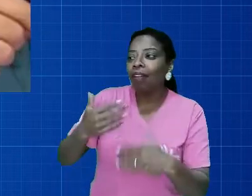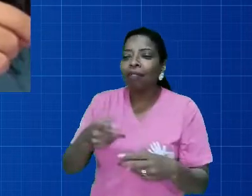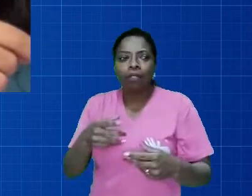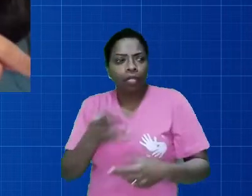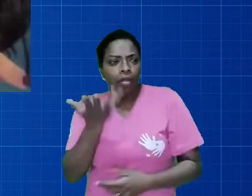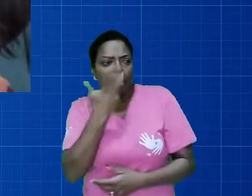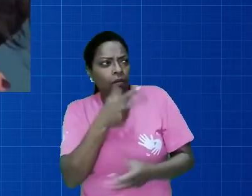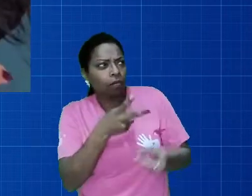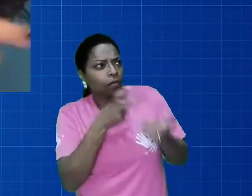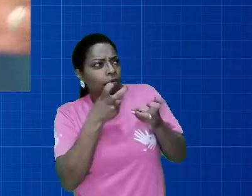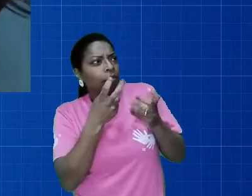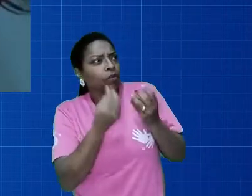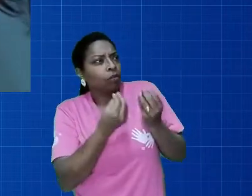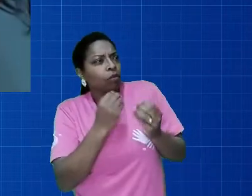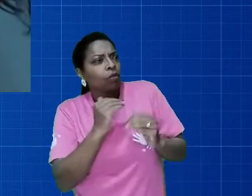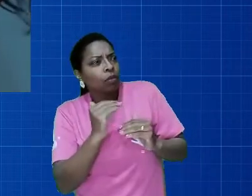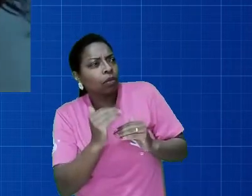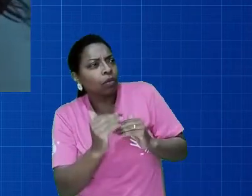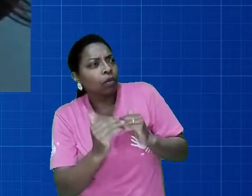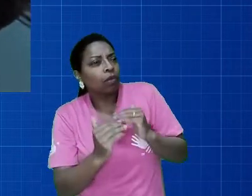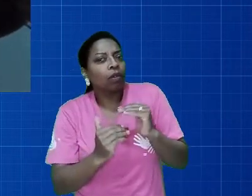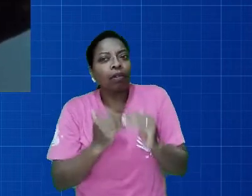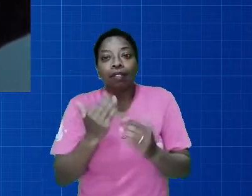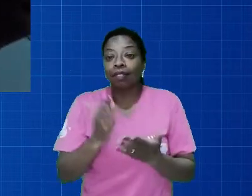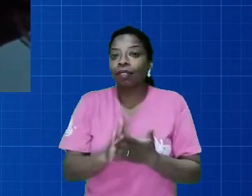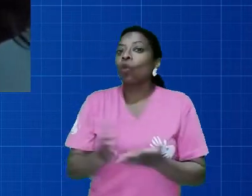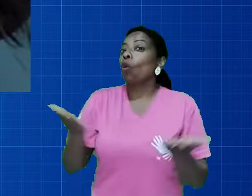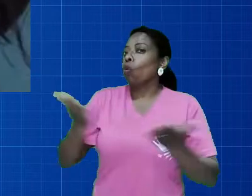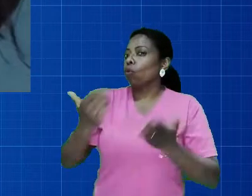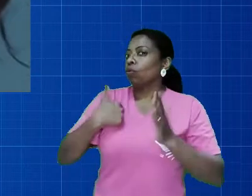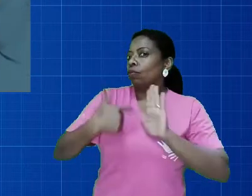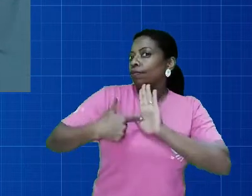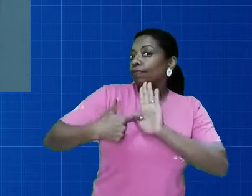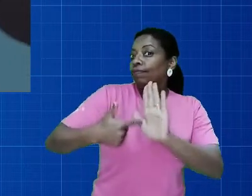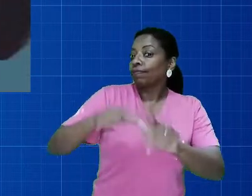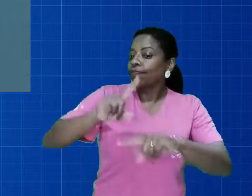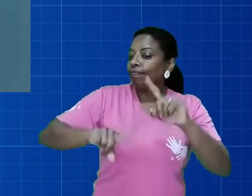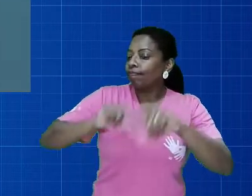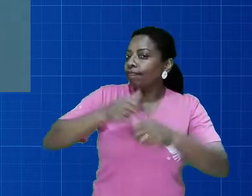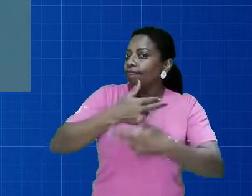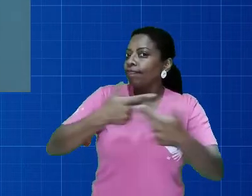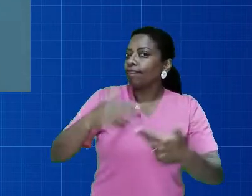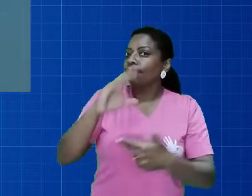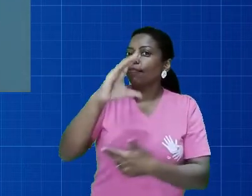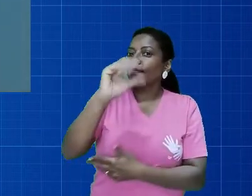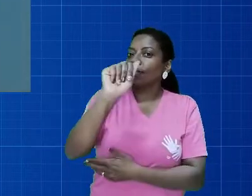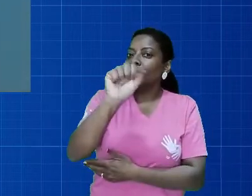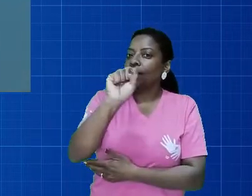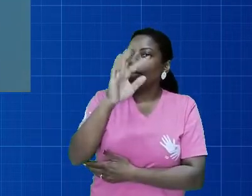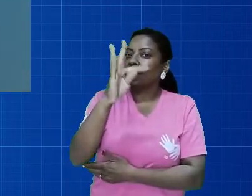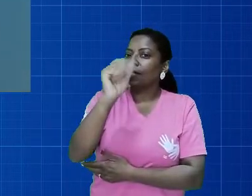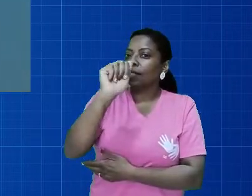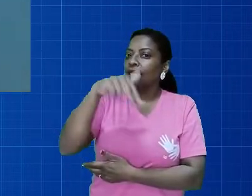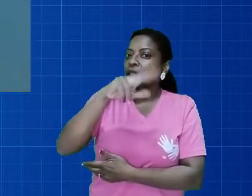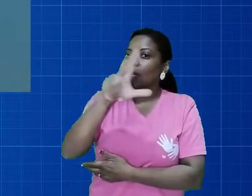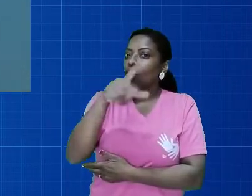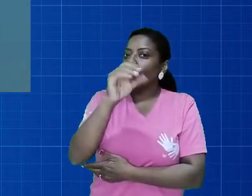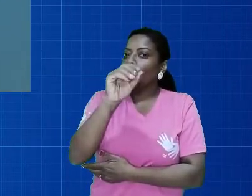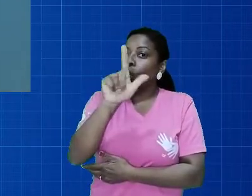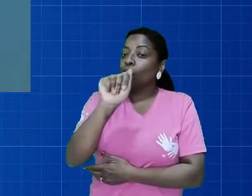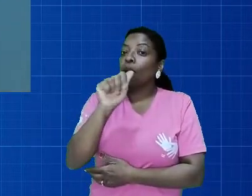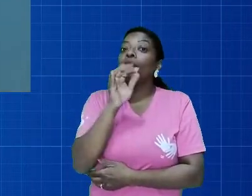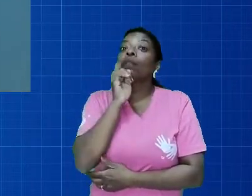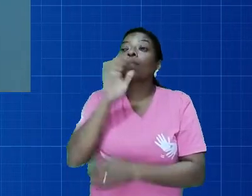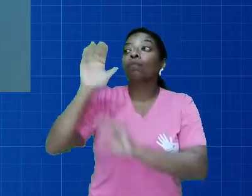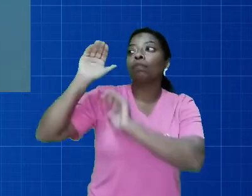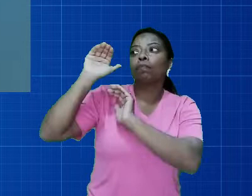diferentes instrumentos. Hoje eu quero mostrar as castanholas. Sabe, quando tem alguém na história